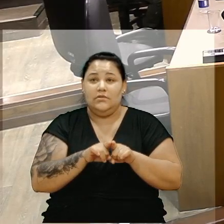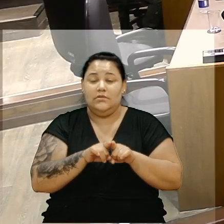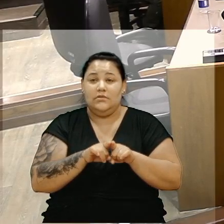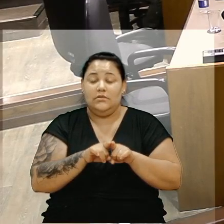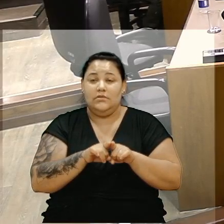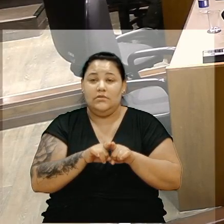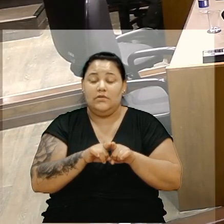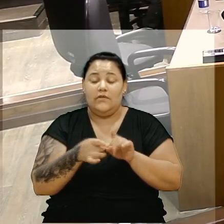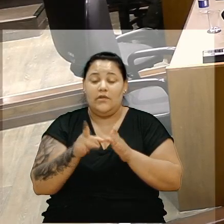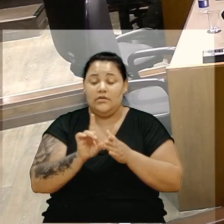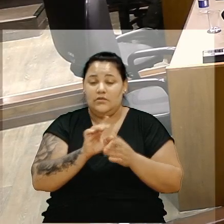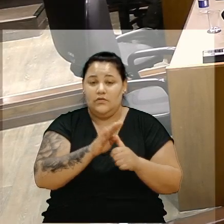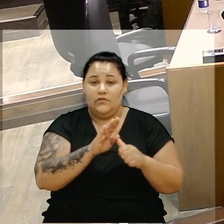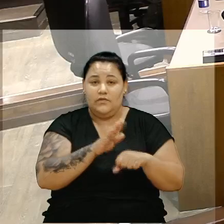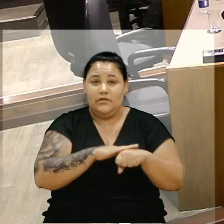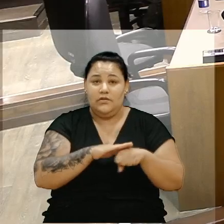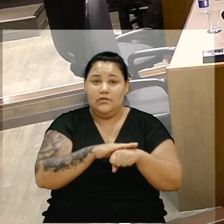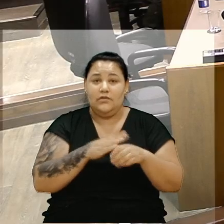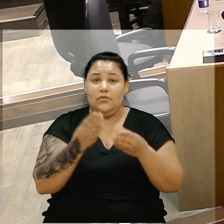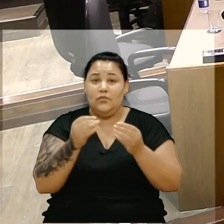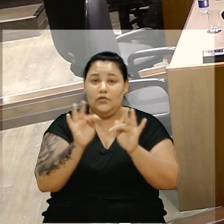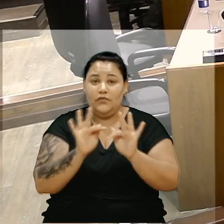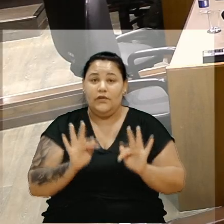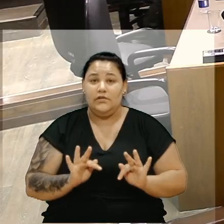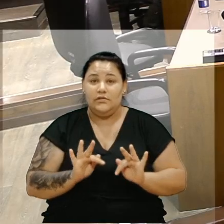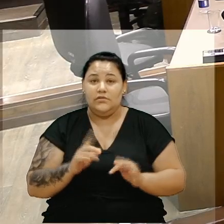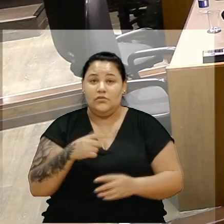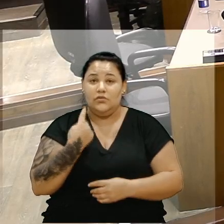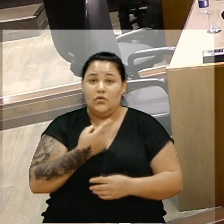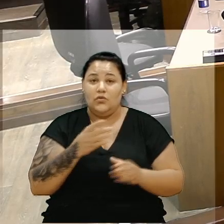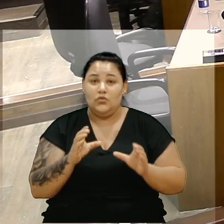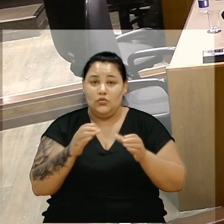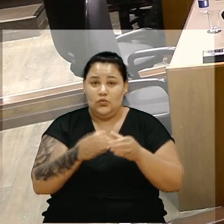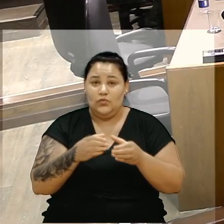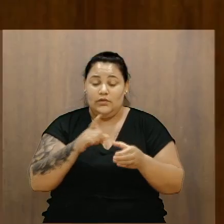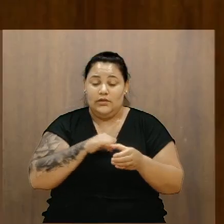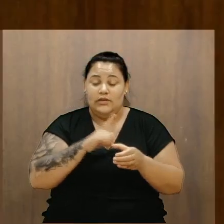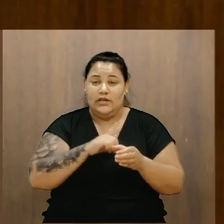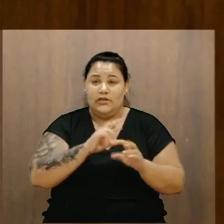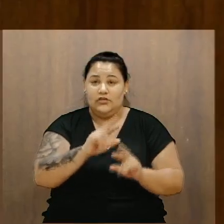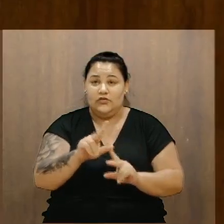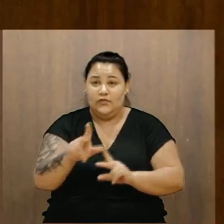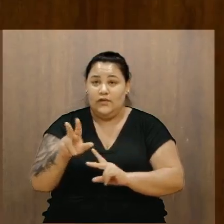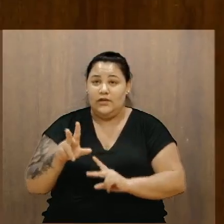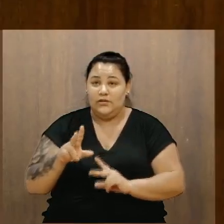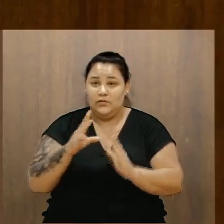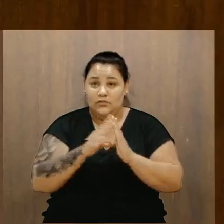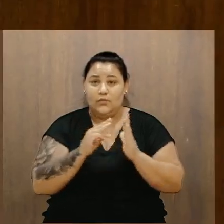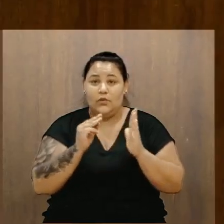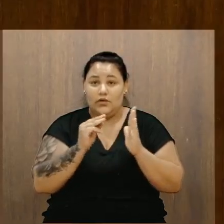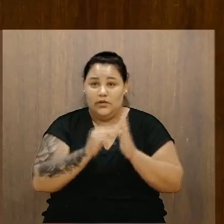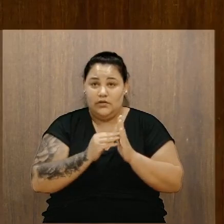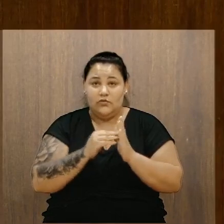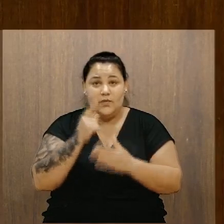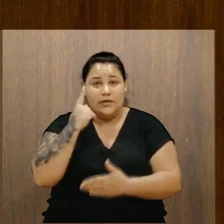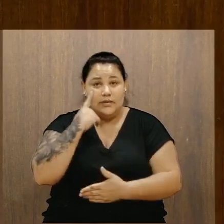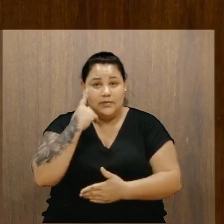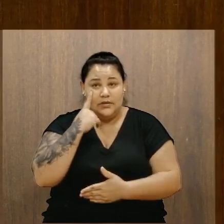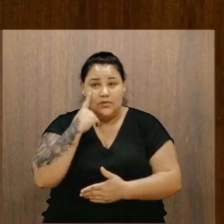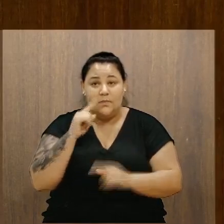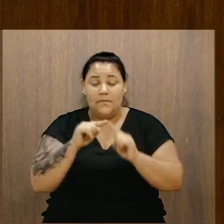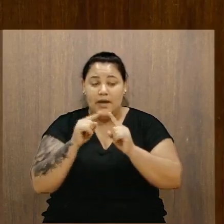10 minutos atrás que eu estou bem feliz com a nossa legislatura. Nós temos aqui diferentes modelos de pensamento, mas com respeito comum, e eu gostaria muito